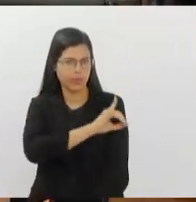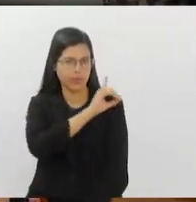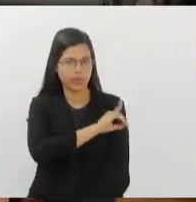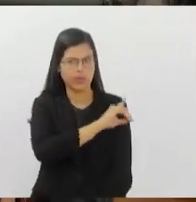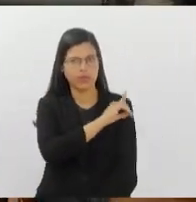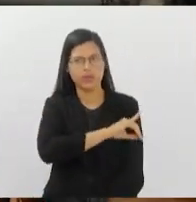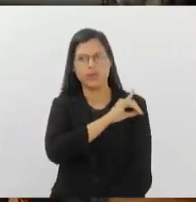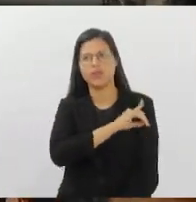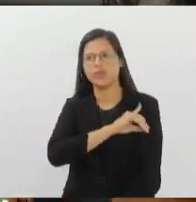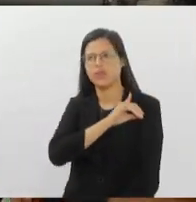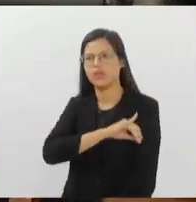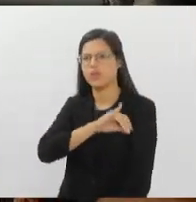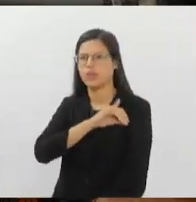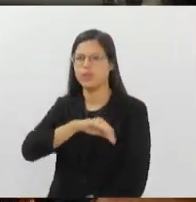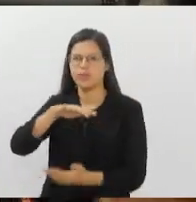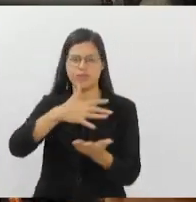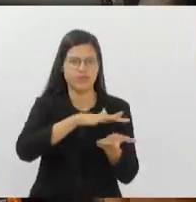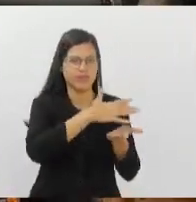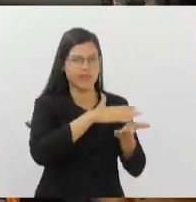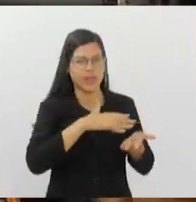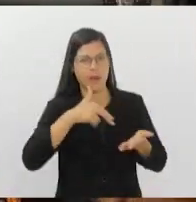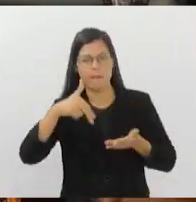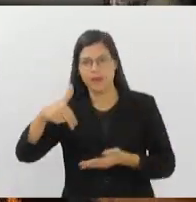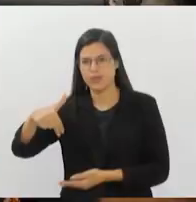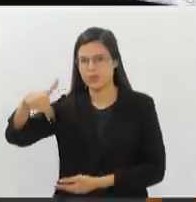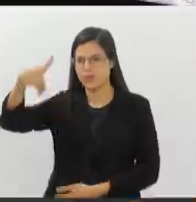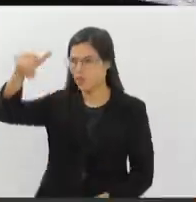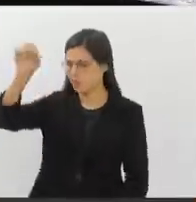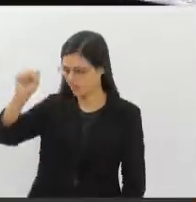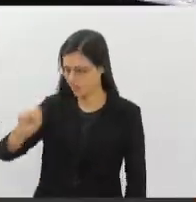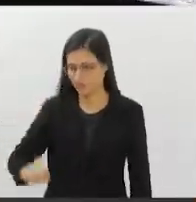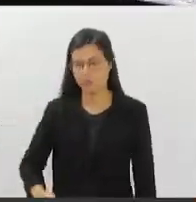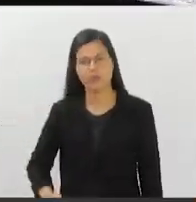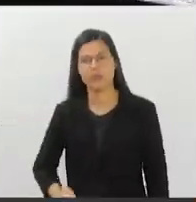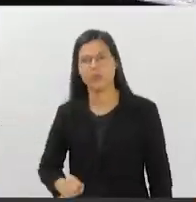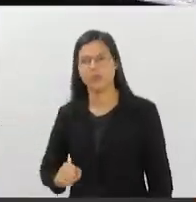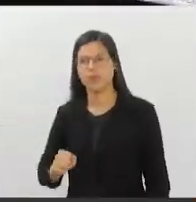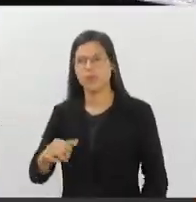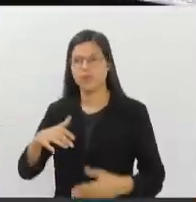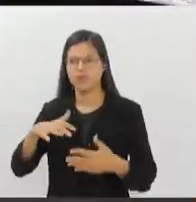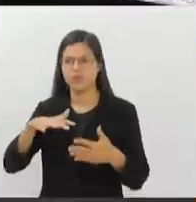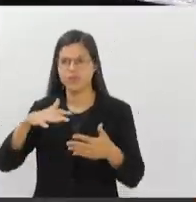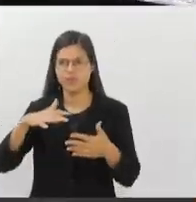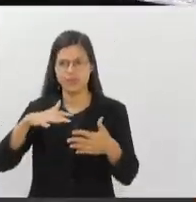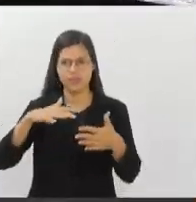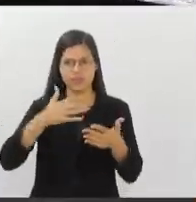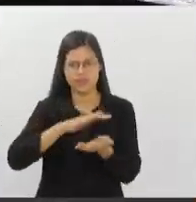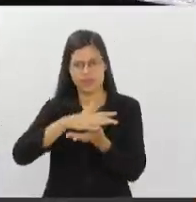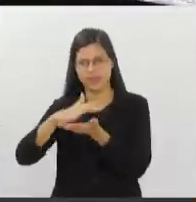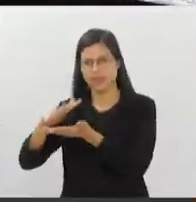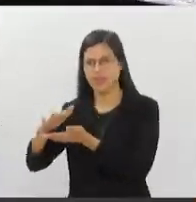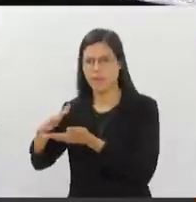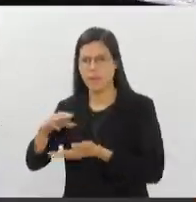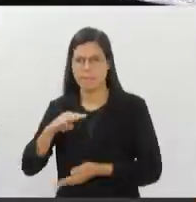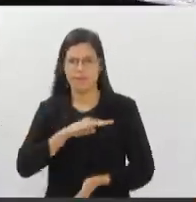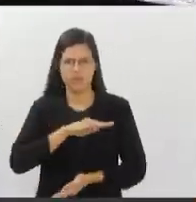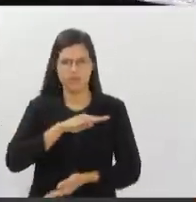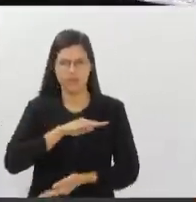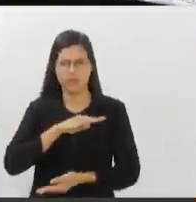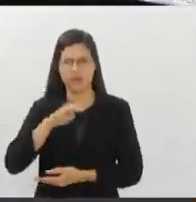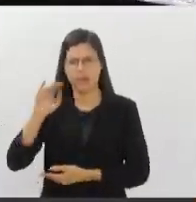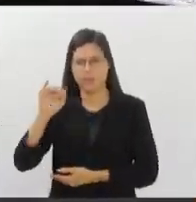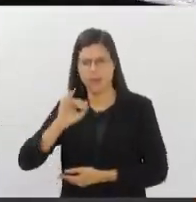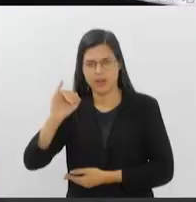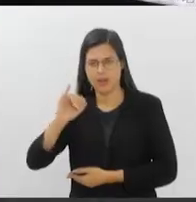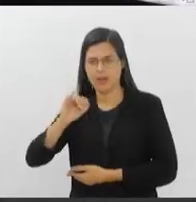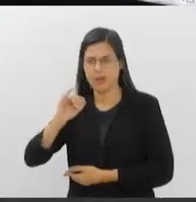Rio, o samba vai de norte a sul, samba mais Madureira, Ipanema e Mangueira, onde tem samba